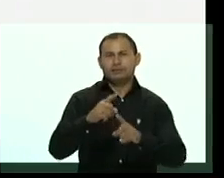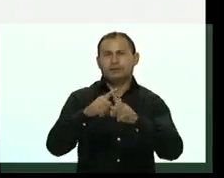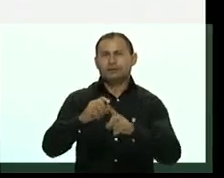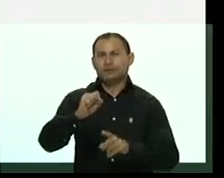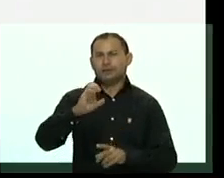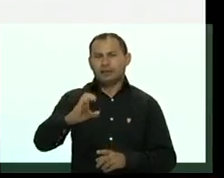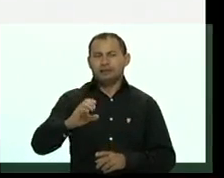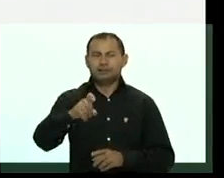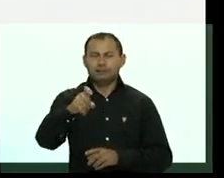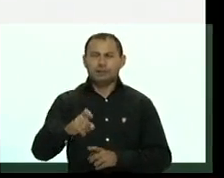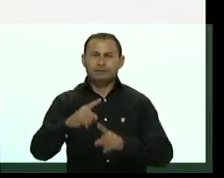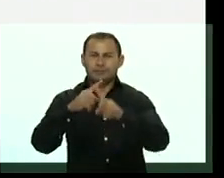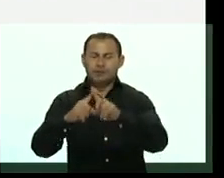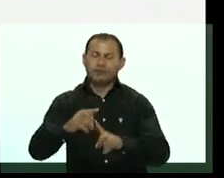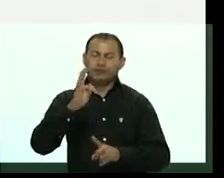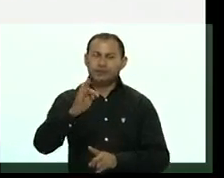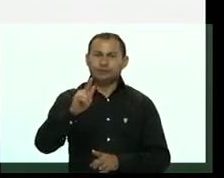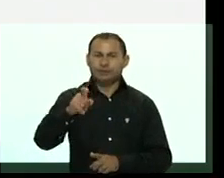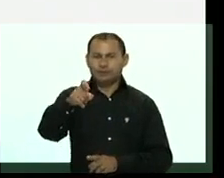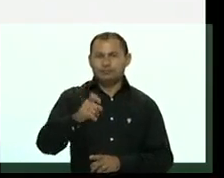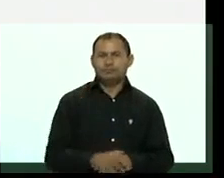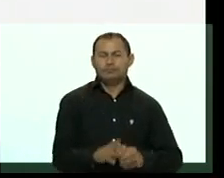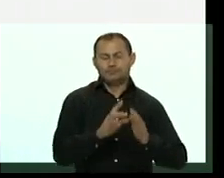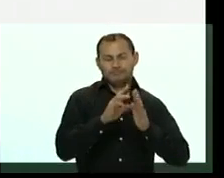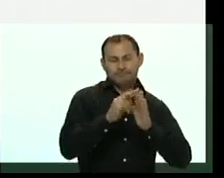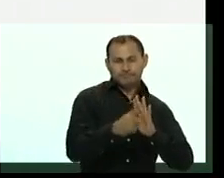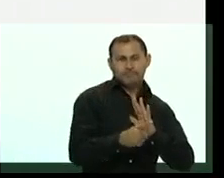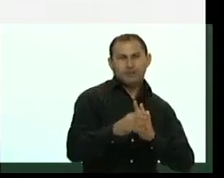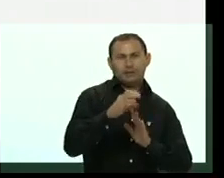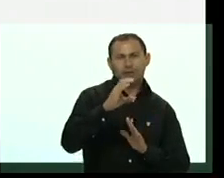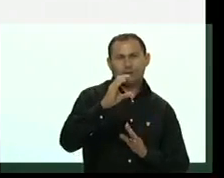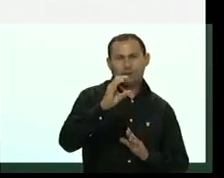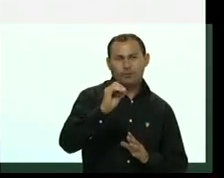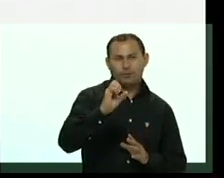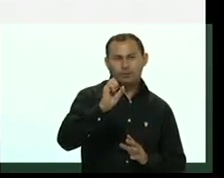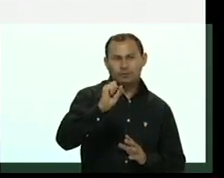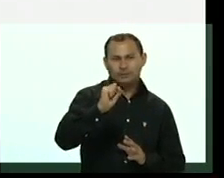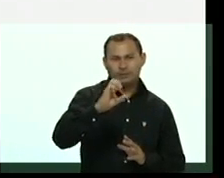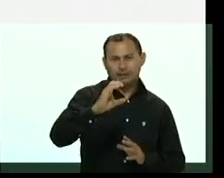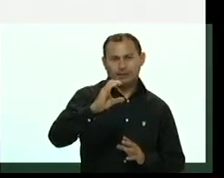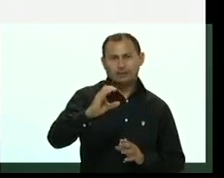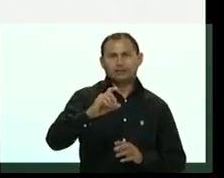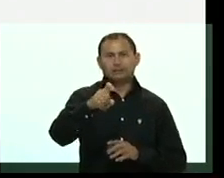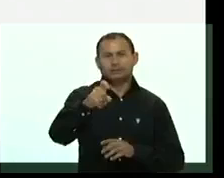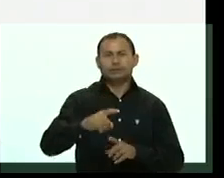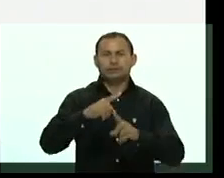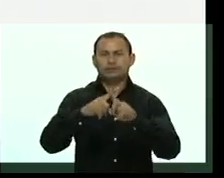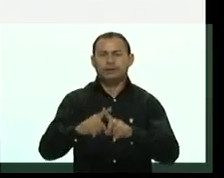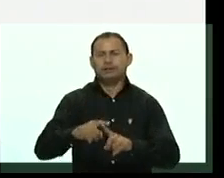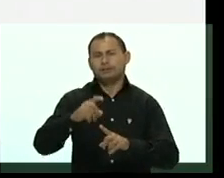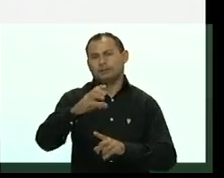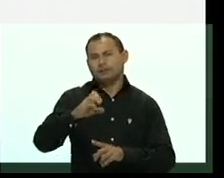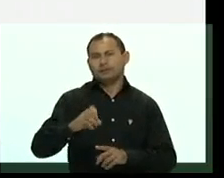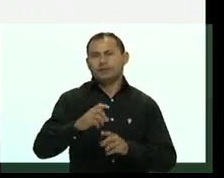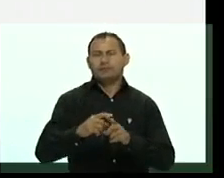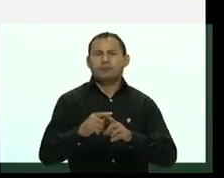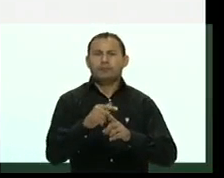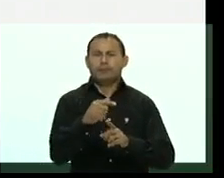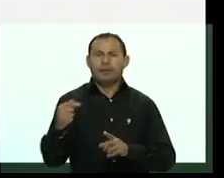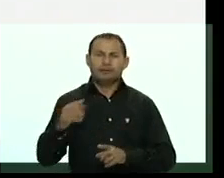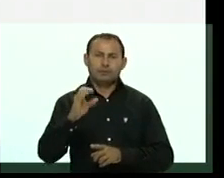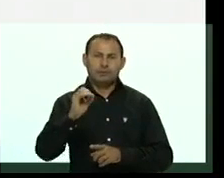vezes tangente de x. E a derivada da cossecante de x vai ser menos cossecante de x